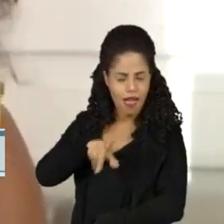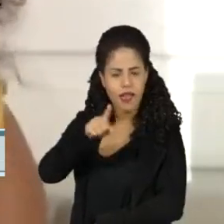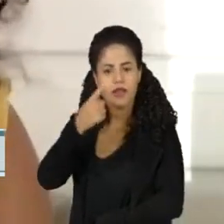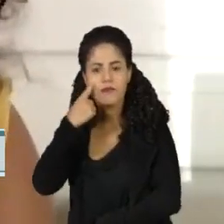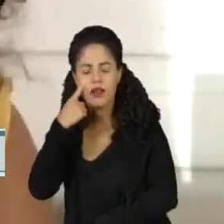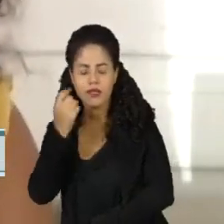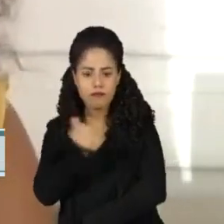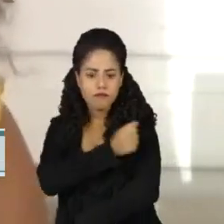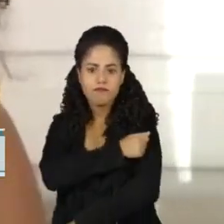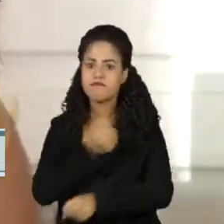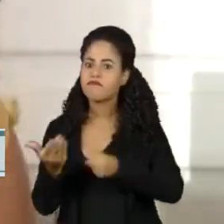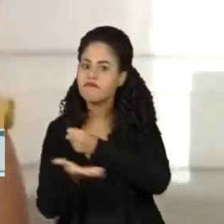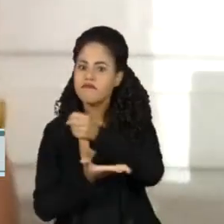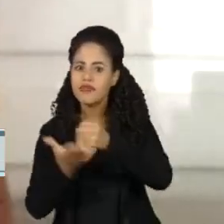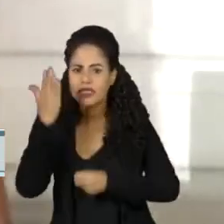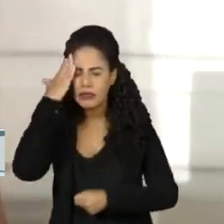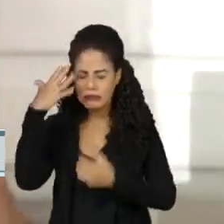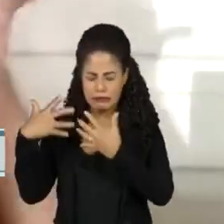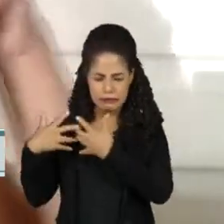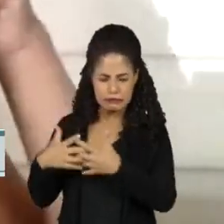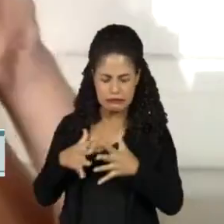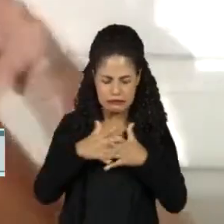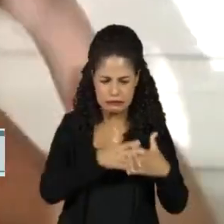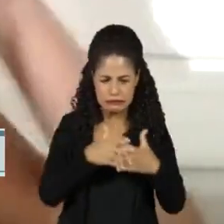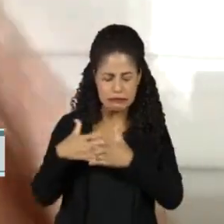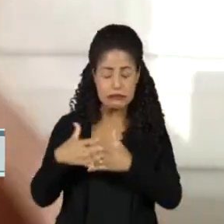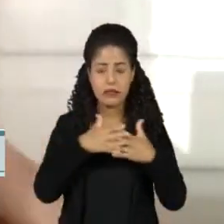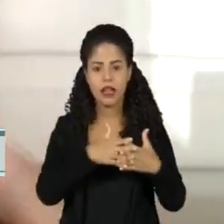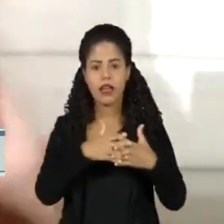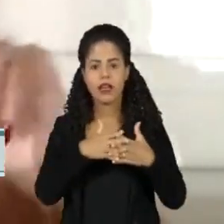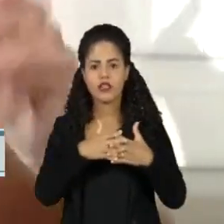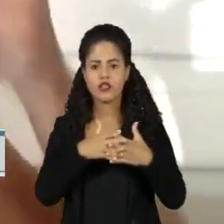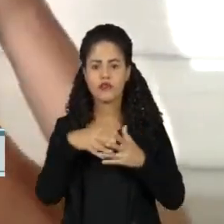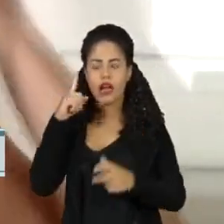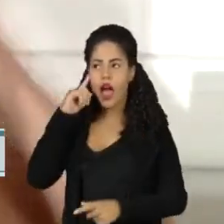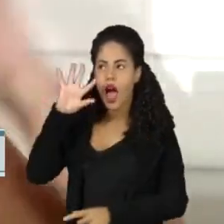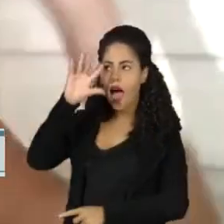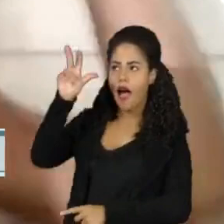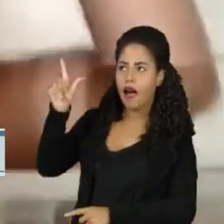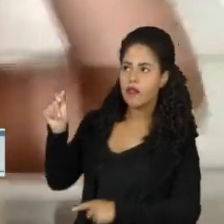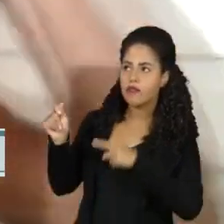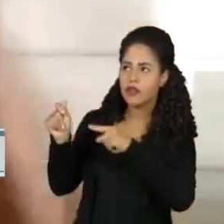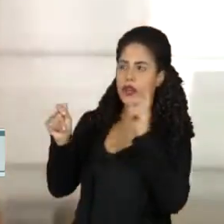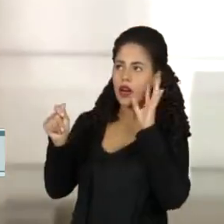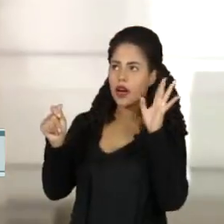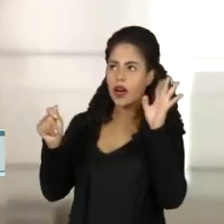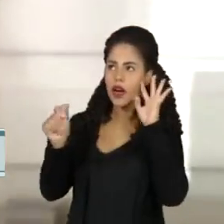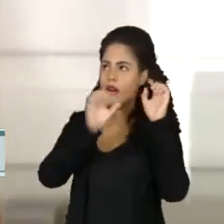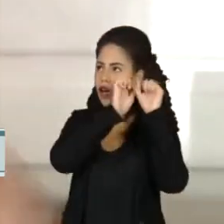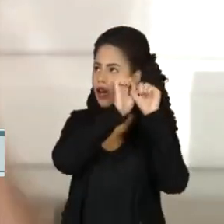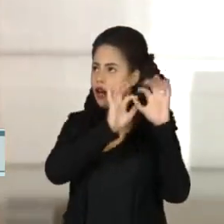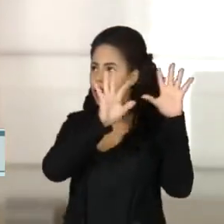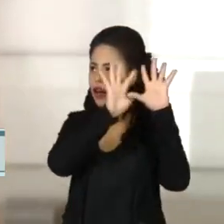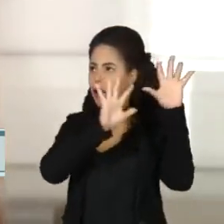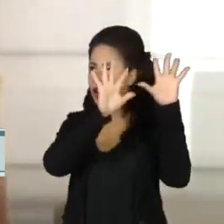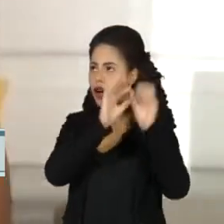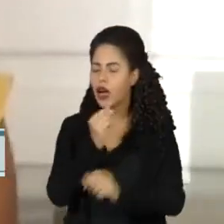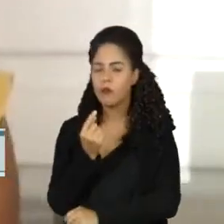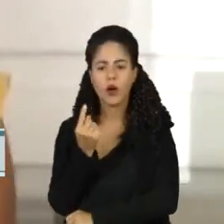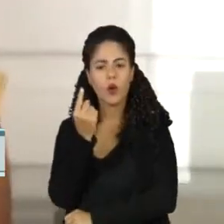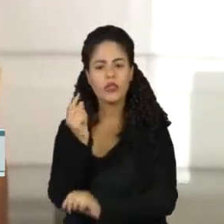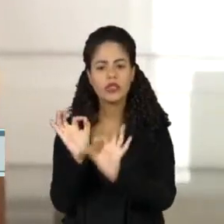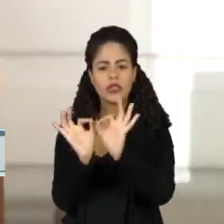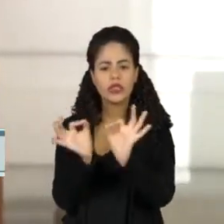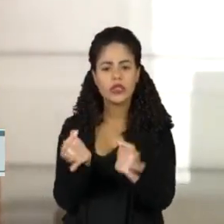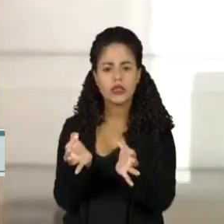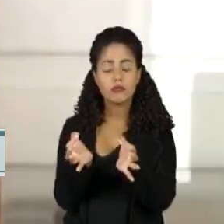eles têm um pouco de confundir. Eles começaram a tirar essa imagem de África, uma coisa só, um bloco só.